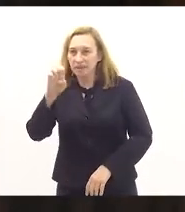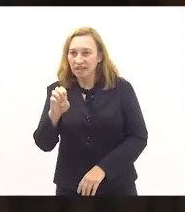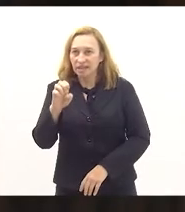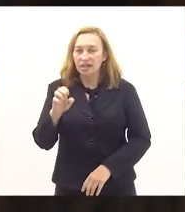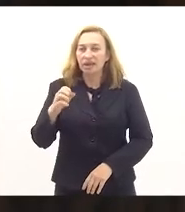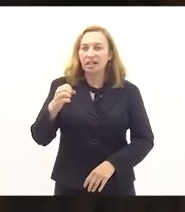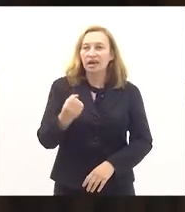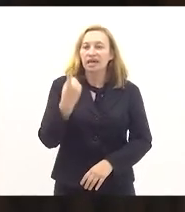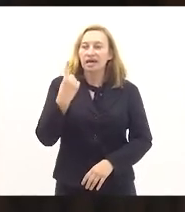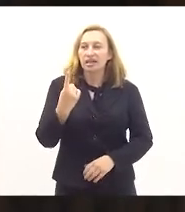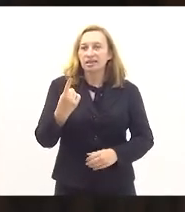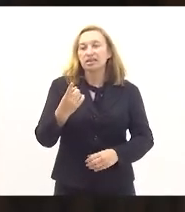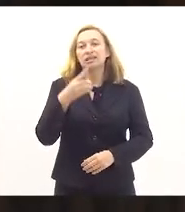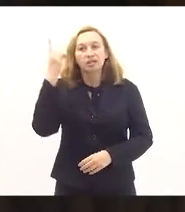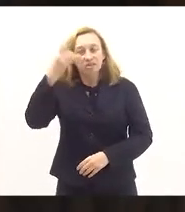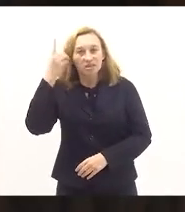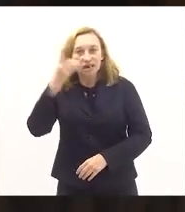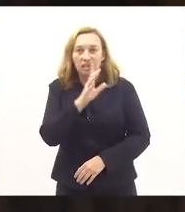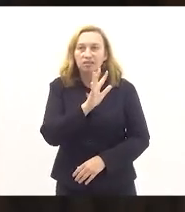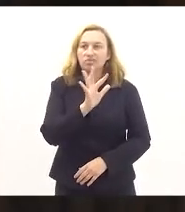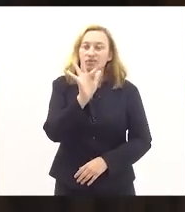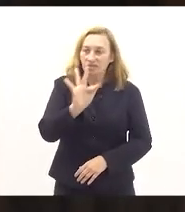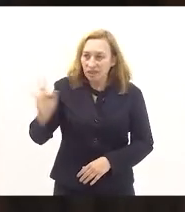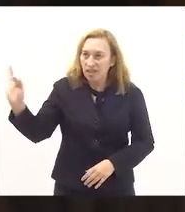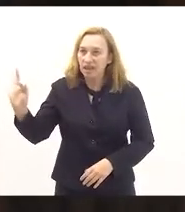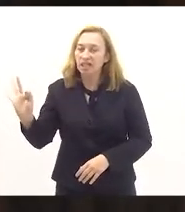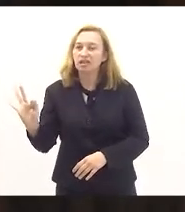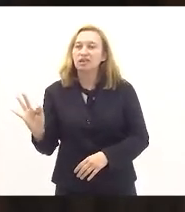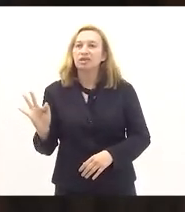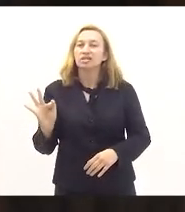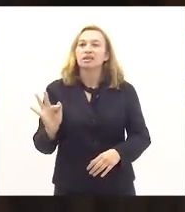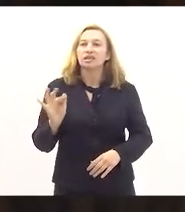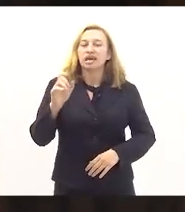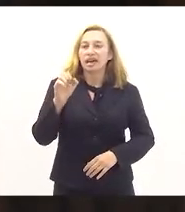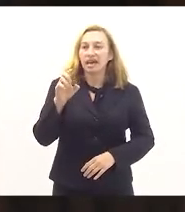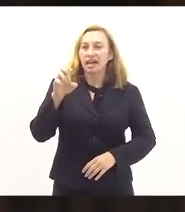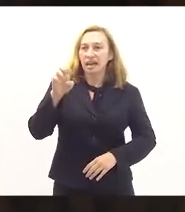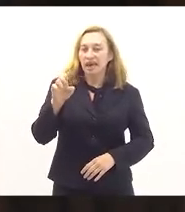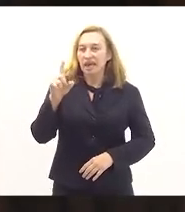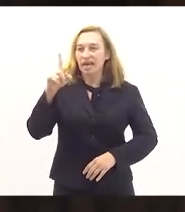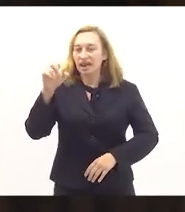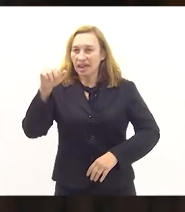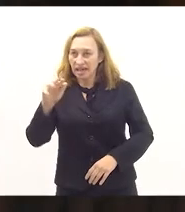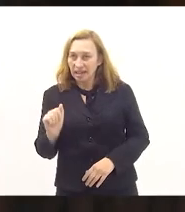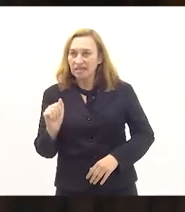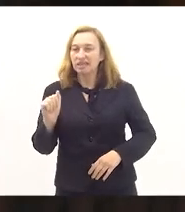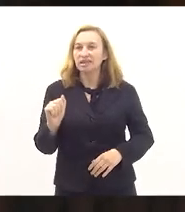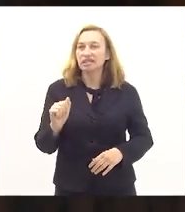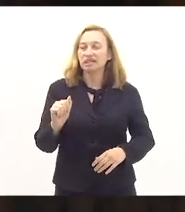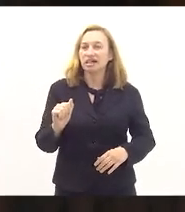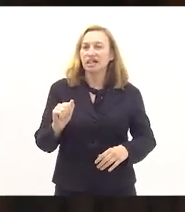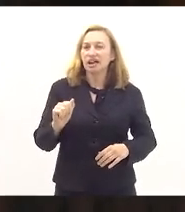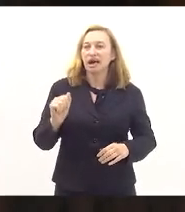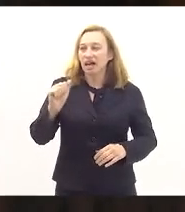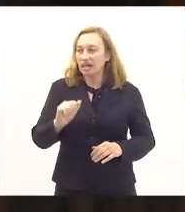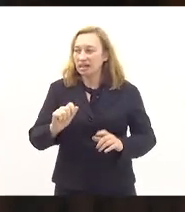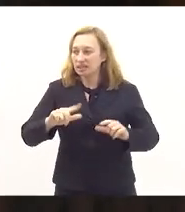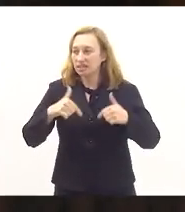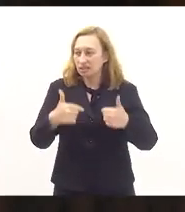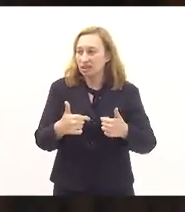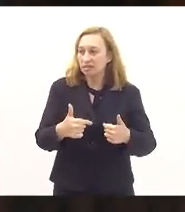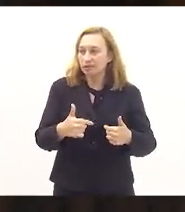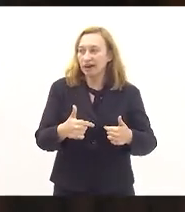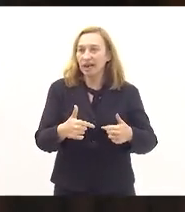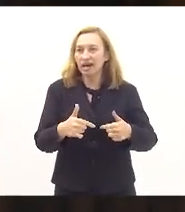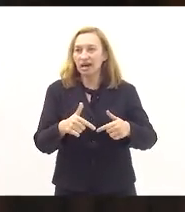ex-deputado federal. Helena Cristina Machado, presidente da Ação da Mulher Trabalhista Saquarema. Edilmar de